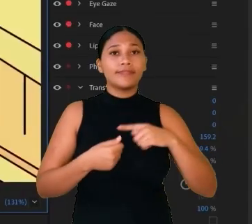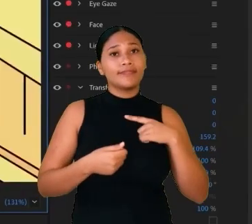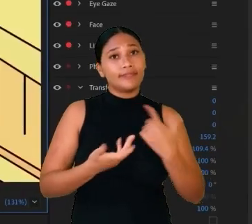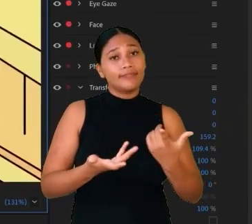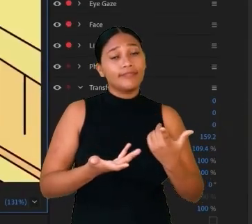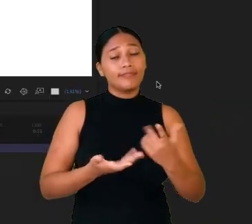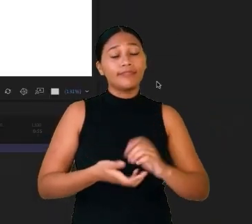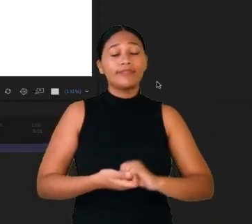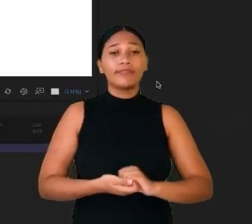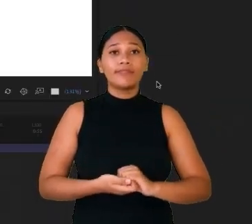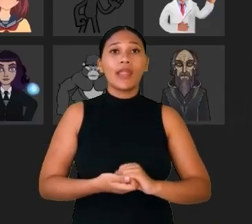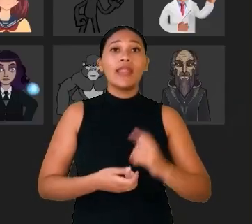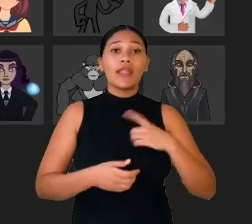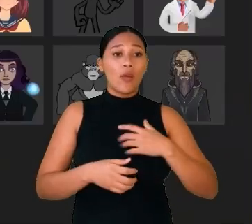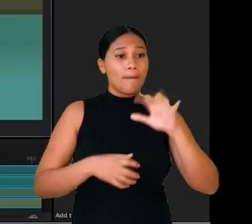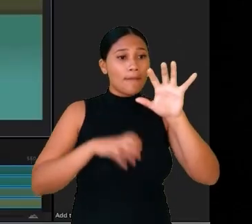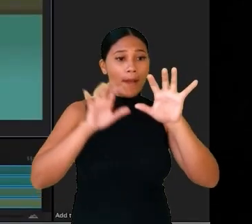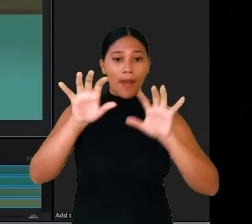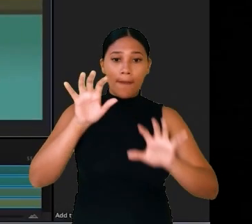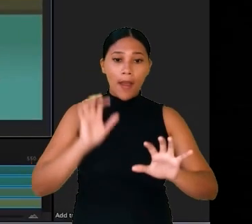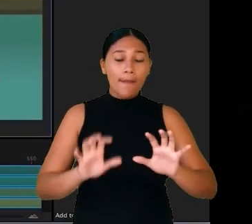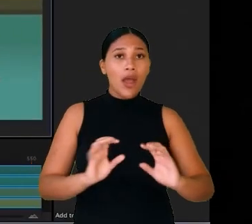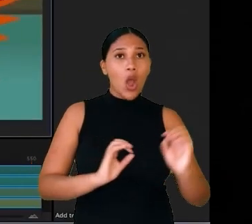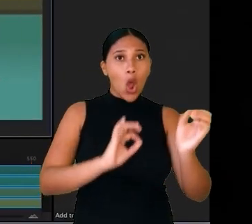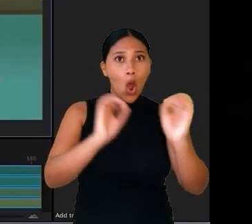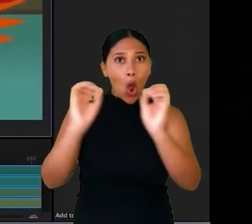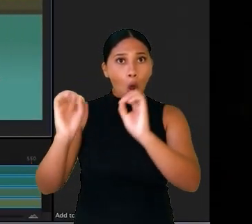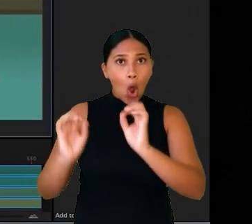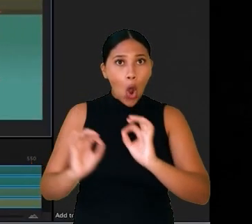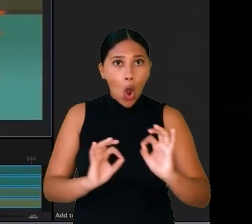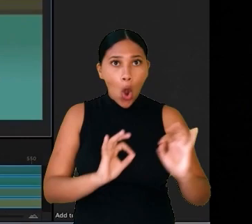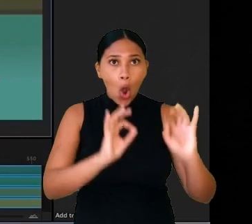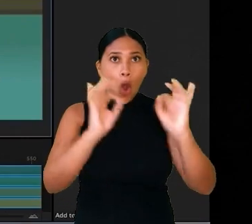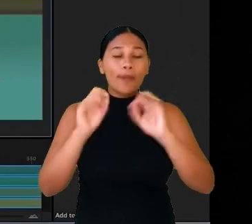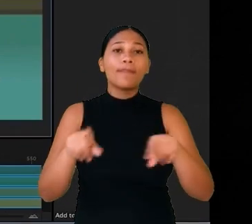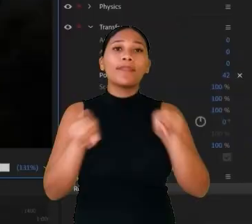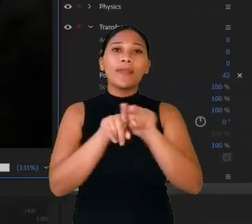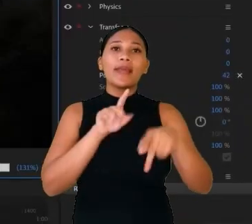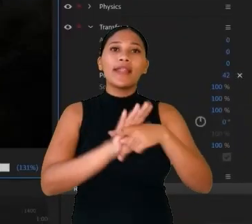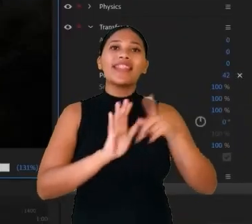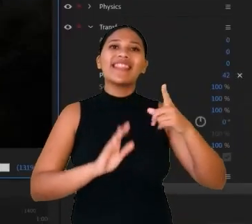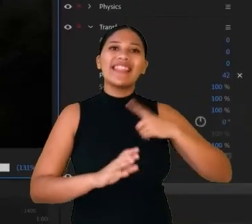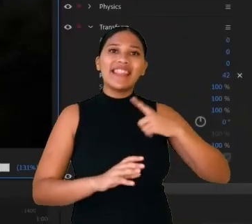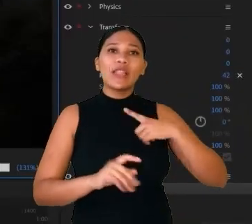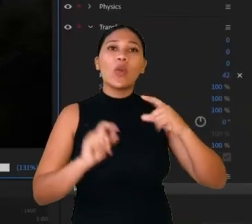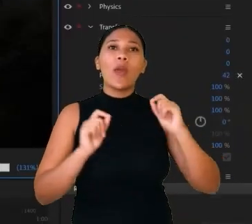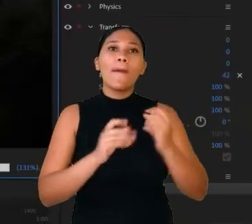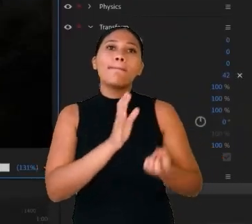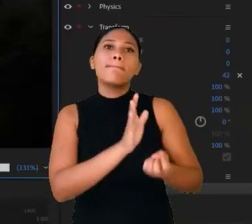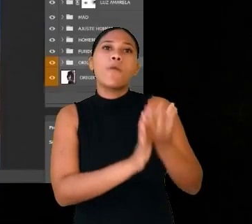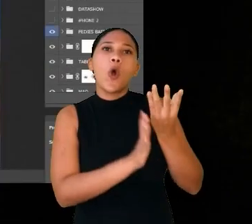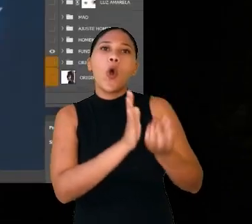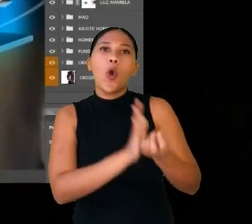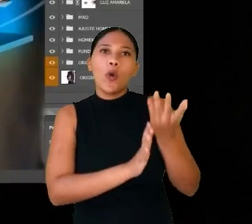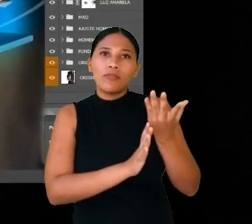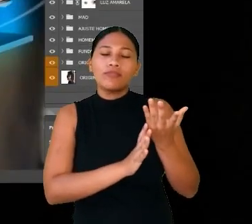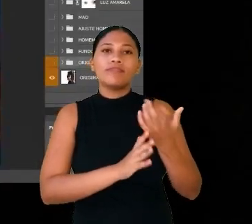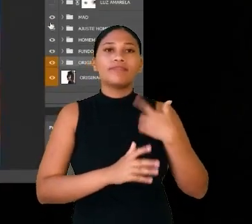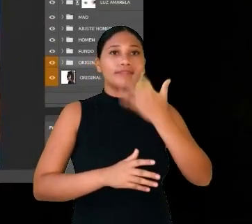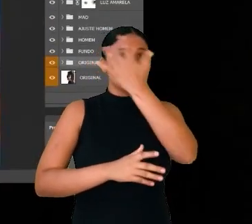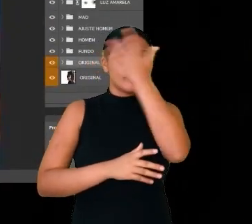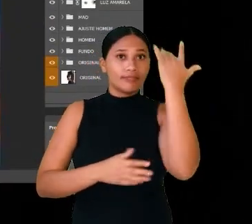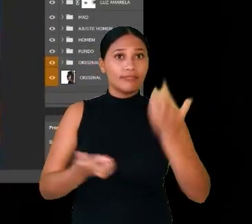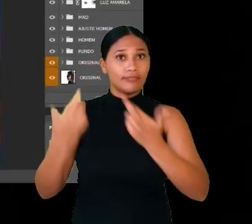o jogo vai sendo consumido. Nessas subdivisões que nós temos no mercado de jogos, também temos o mercado de produção, que é onde vão